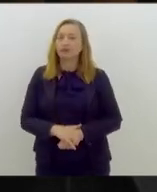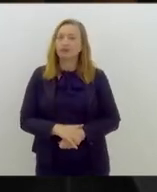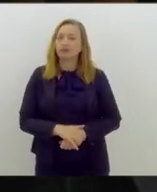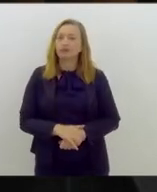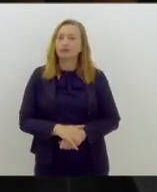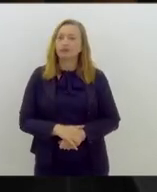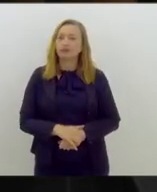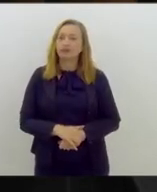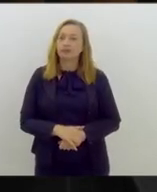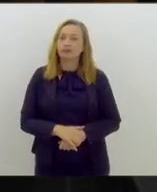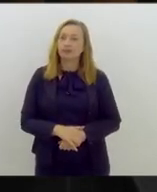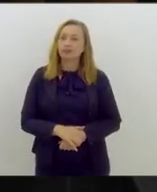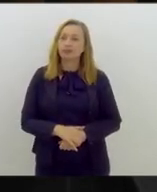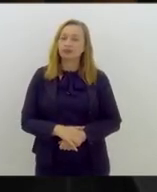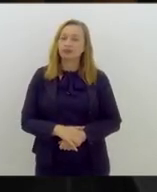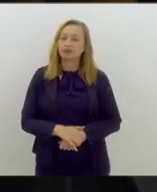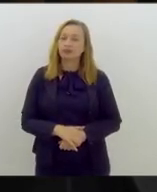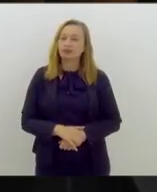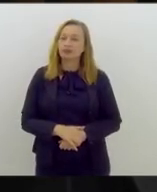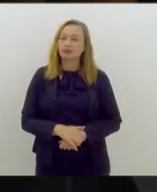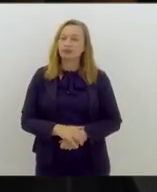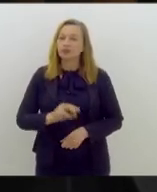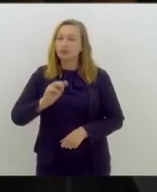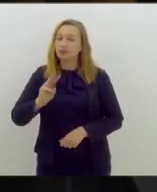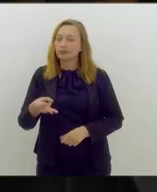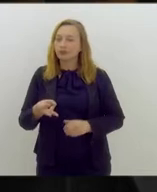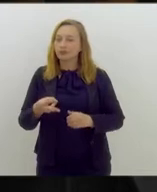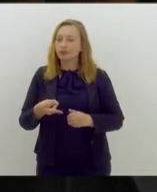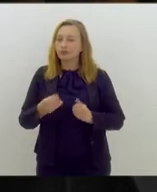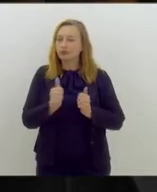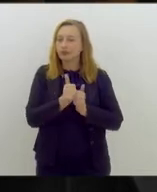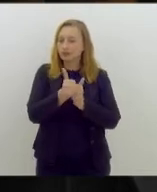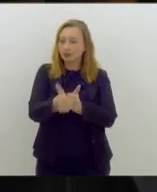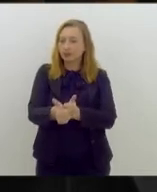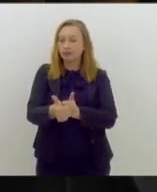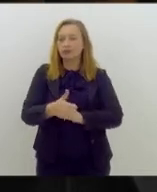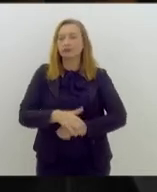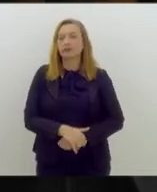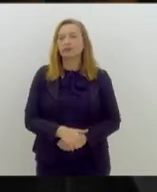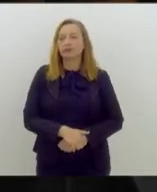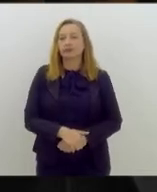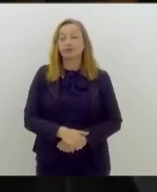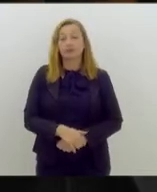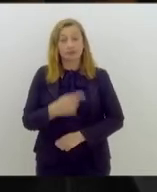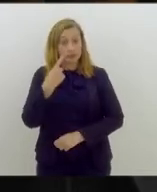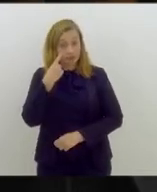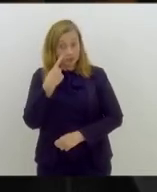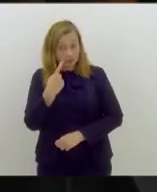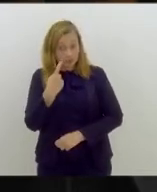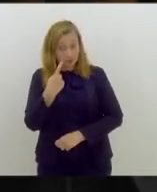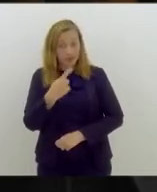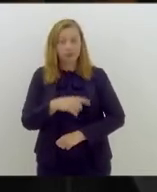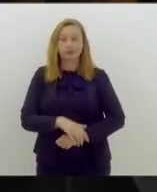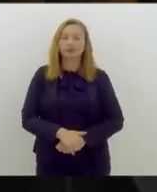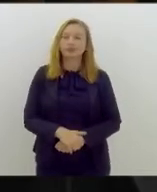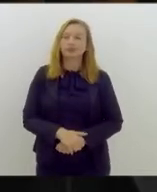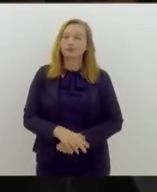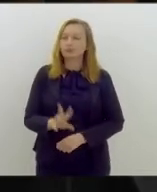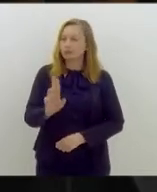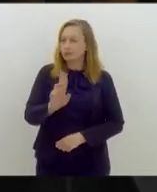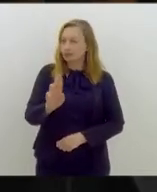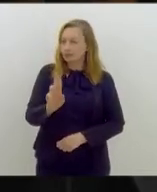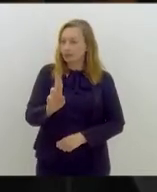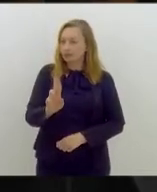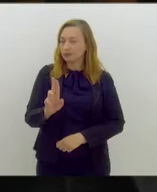os seus milhões de seguidores Basta ver os nomes